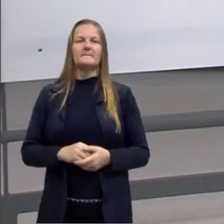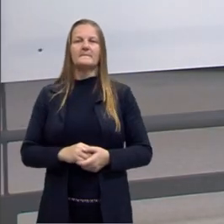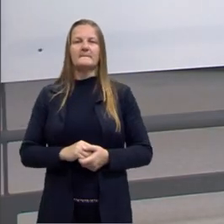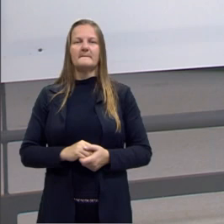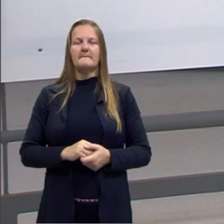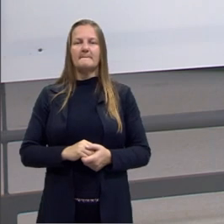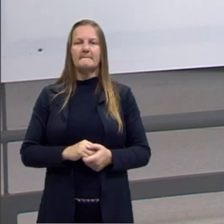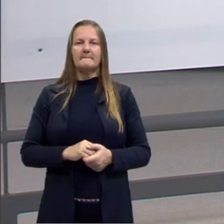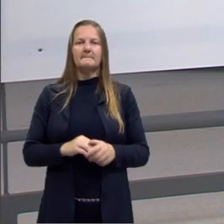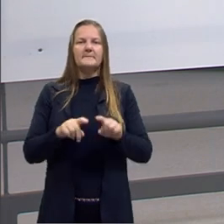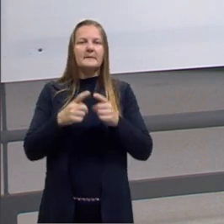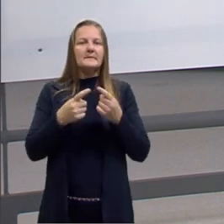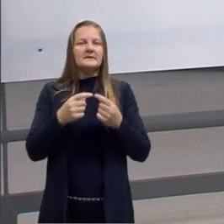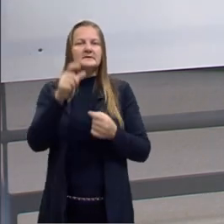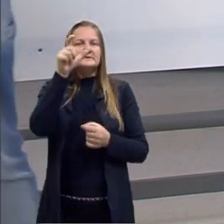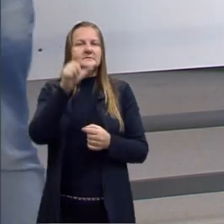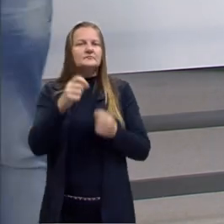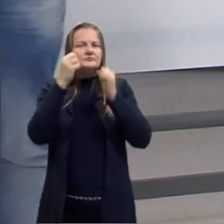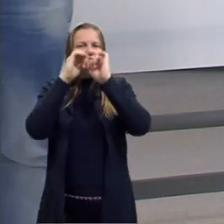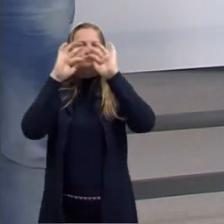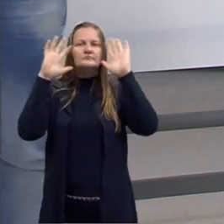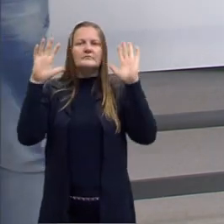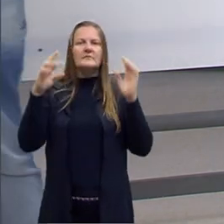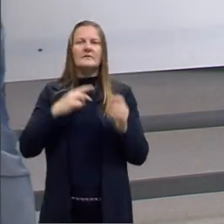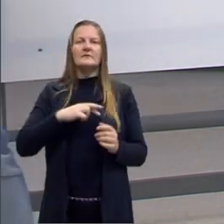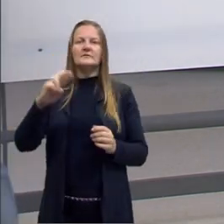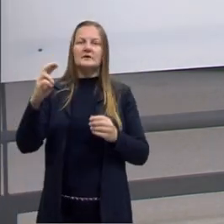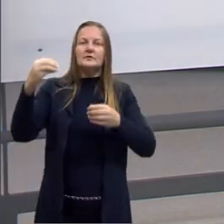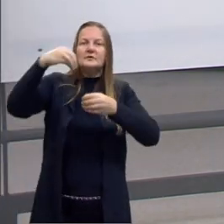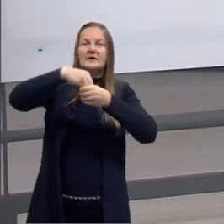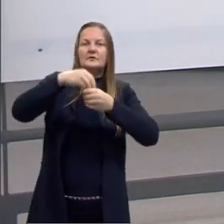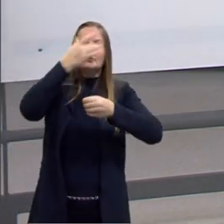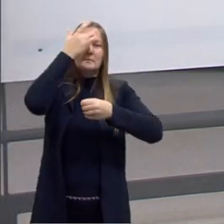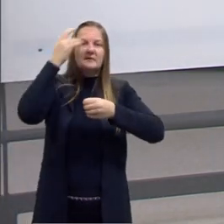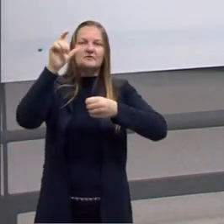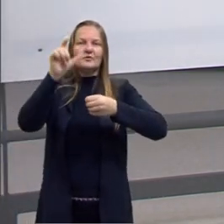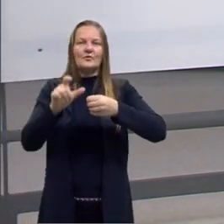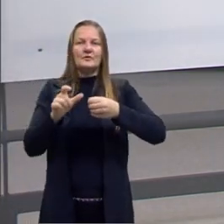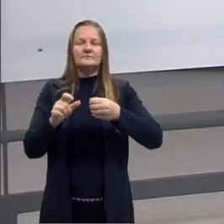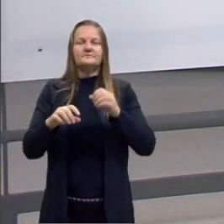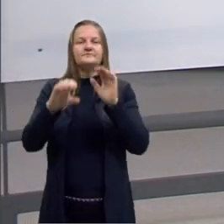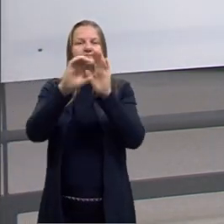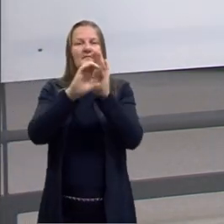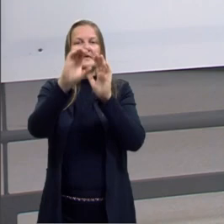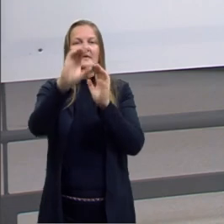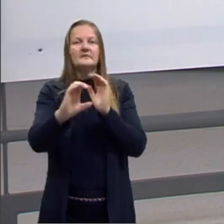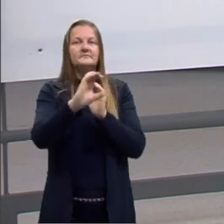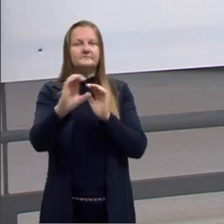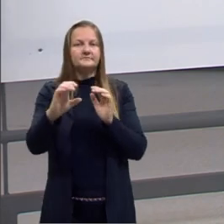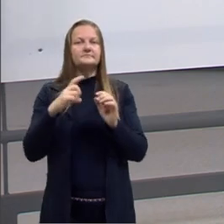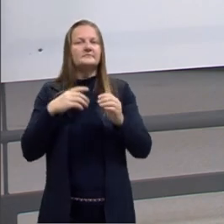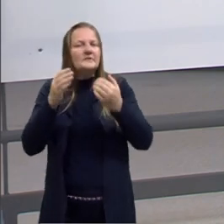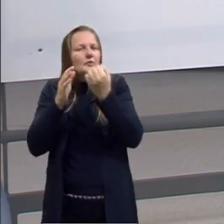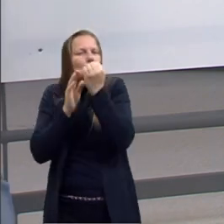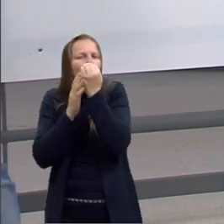narrativa bíblica mas de entender nessa religiosidade quer dizer o catolicismo ele não deixa de existir nesse período da história